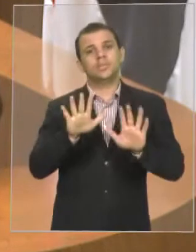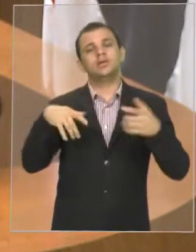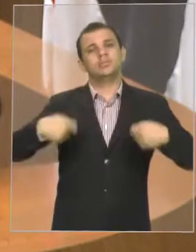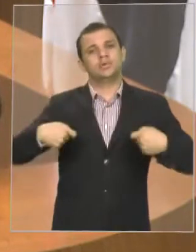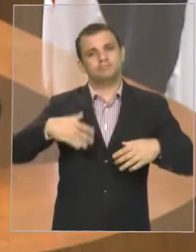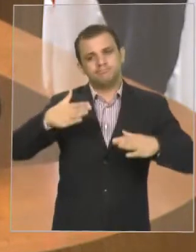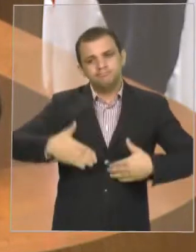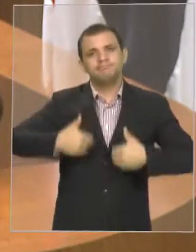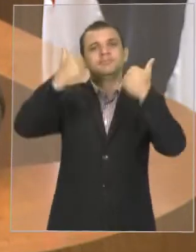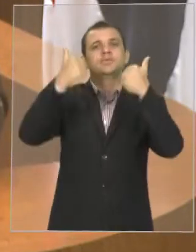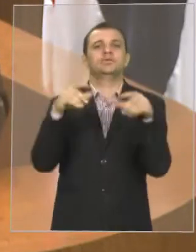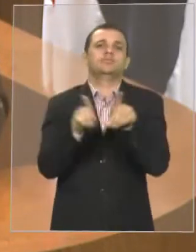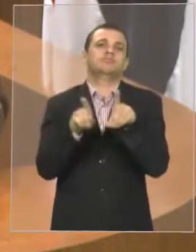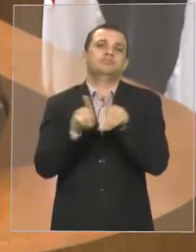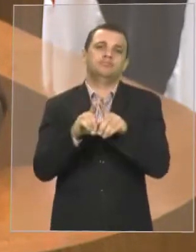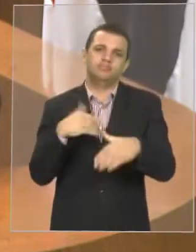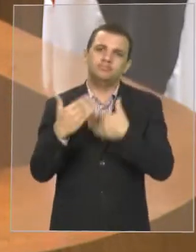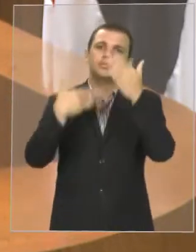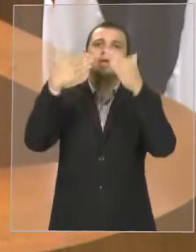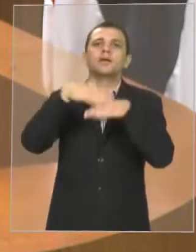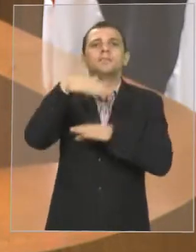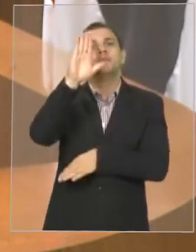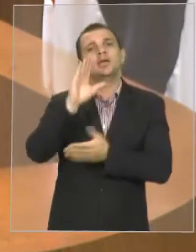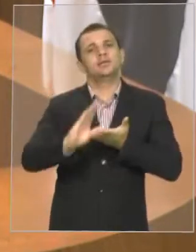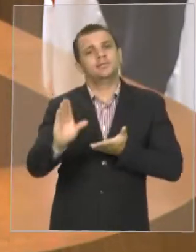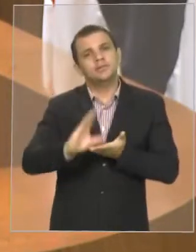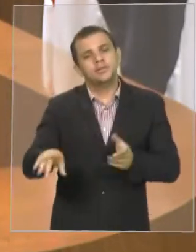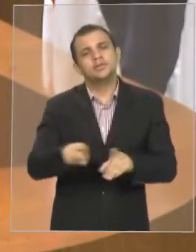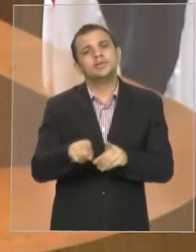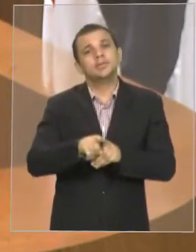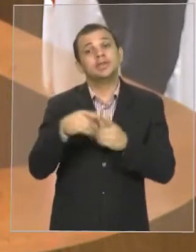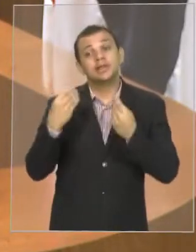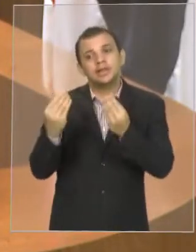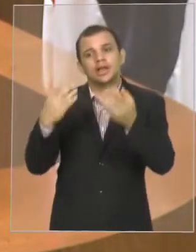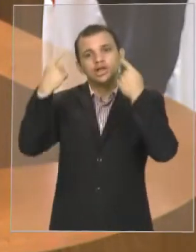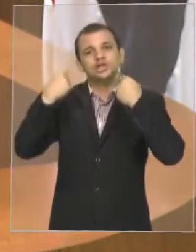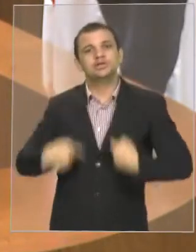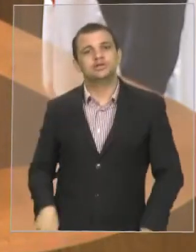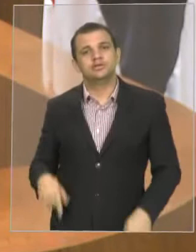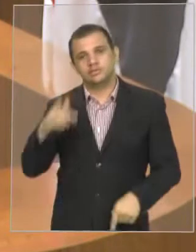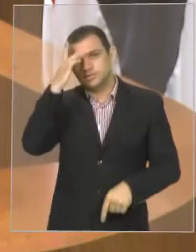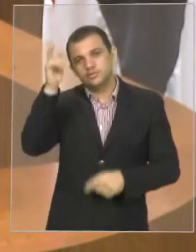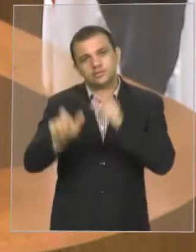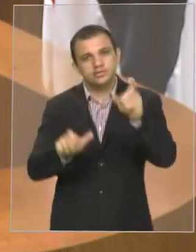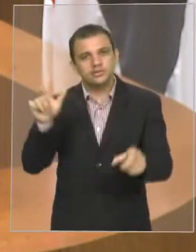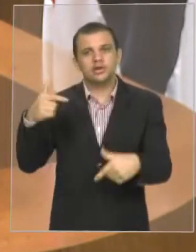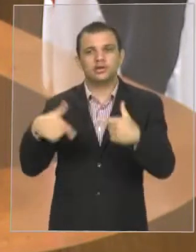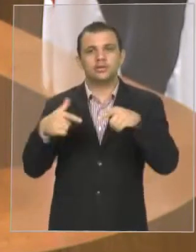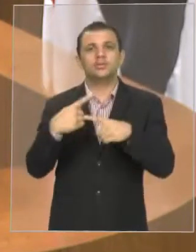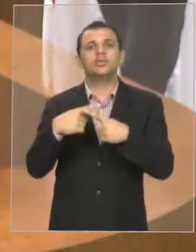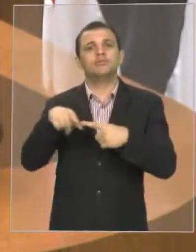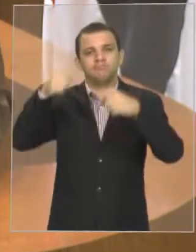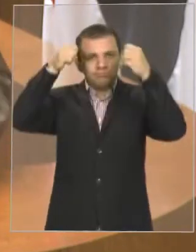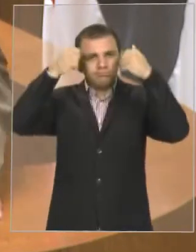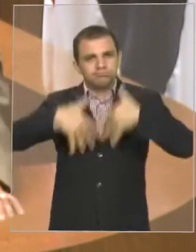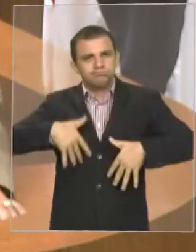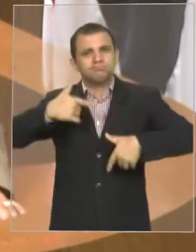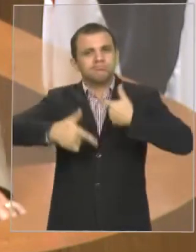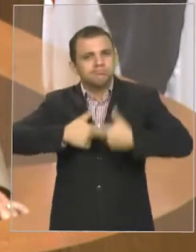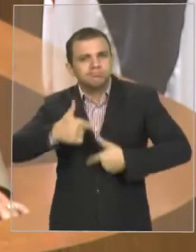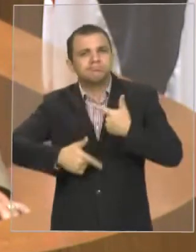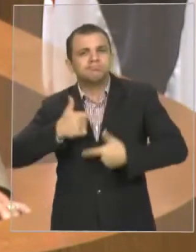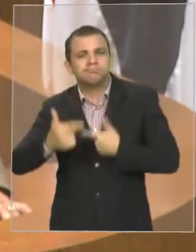melhorar ainda mais os investimentos, dignificar mais esse trabalhador que, com suor, que com as mãos calejadas, produz riqueza